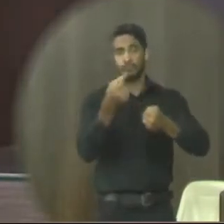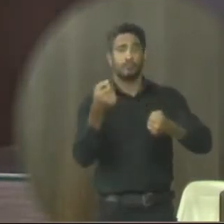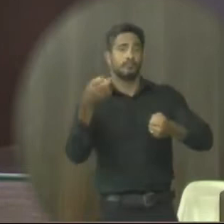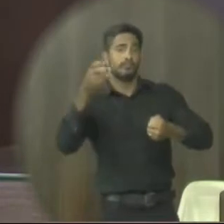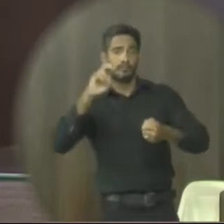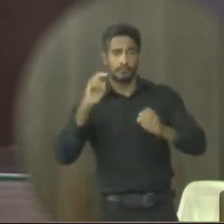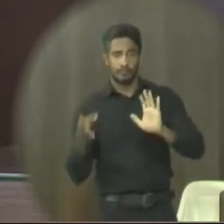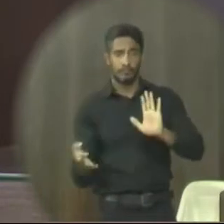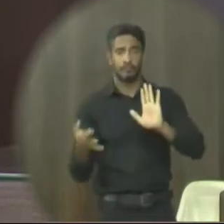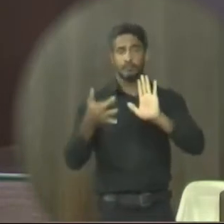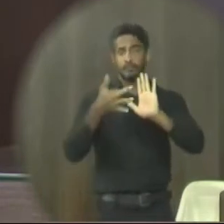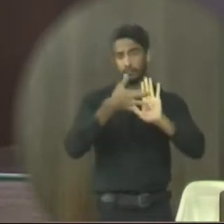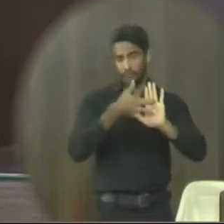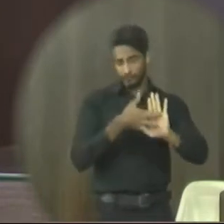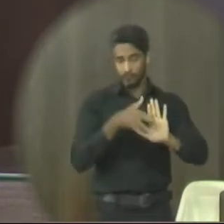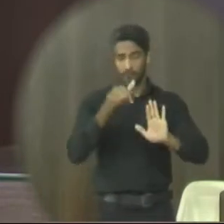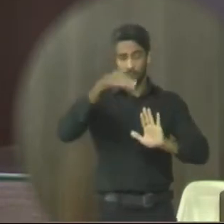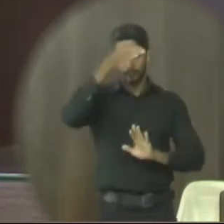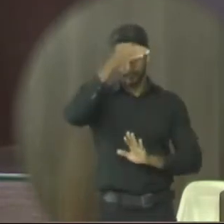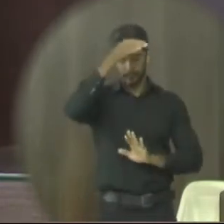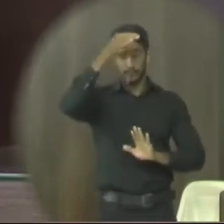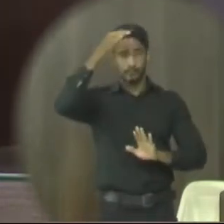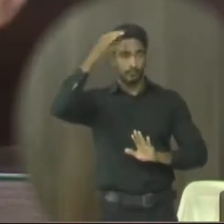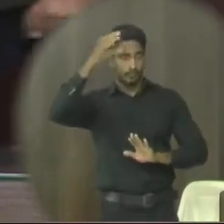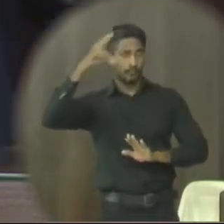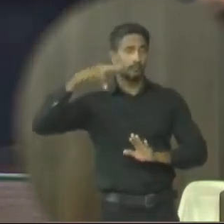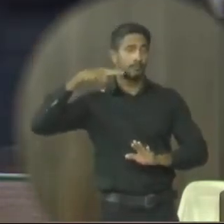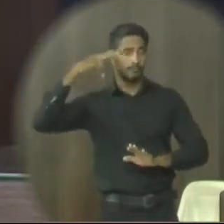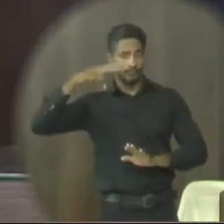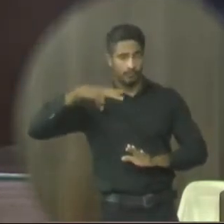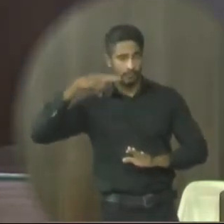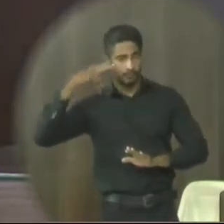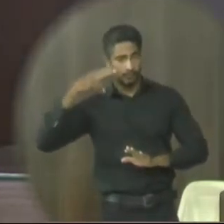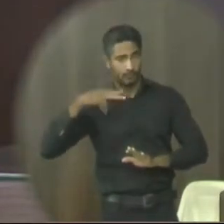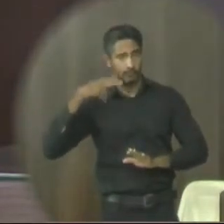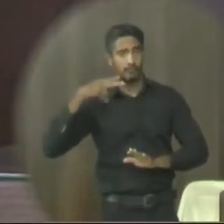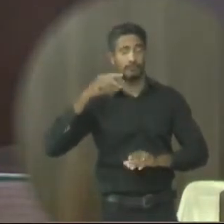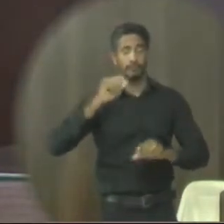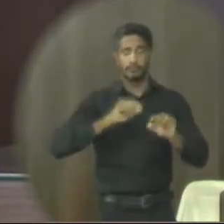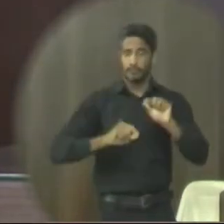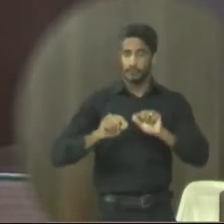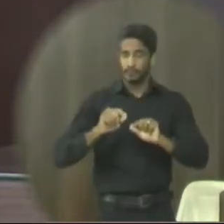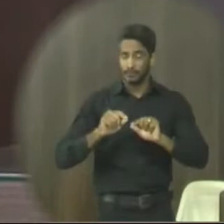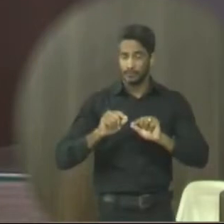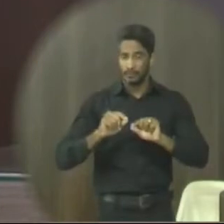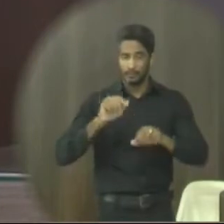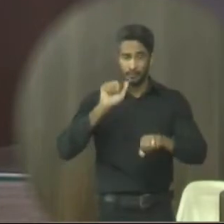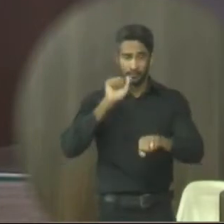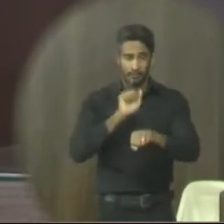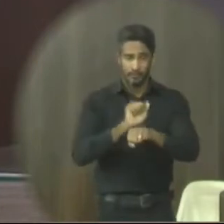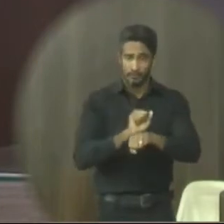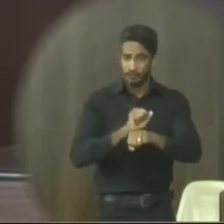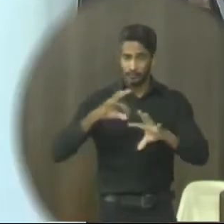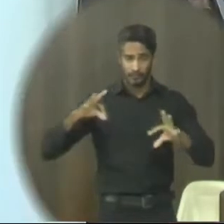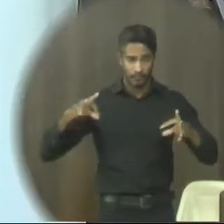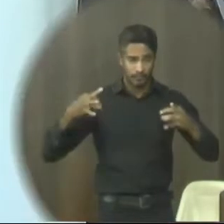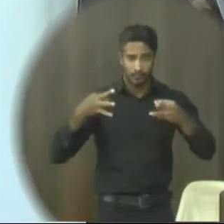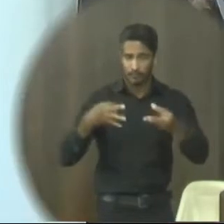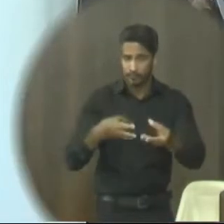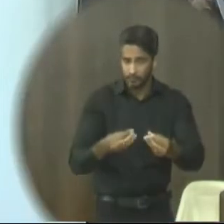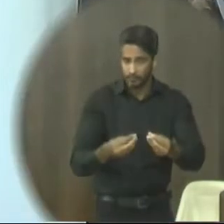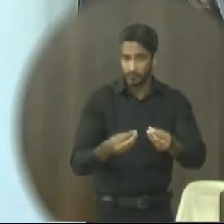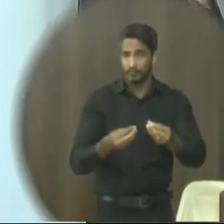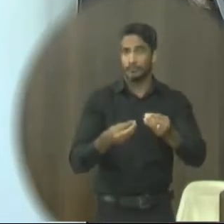desta Egrégia Câmara de Vereadores, decidi autor veto integral